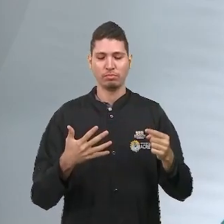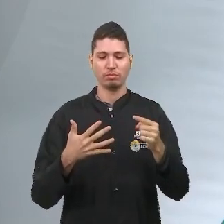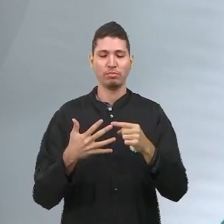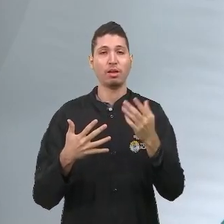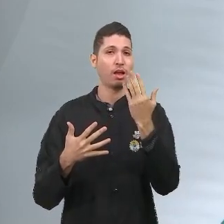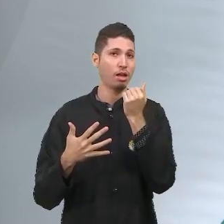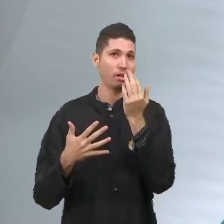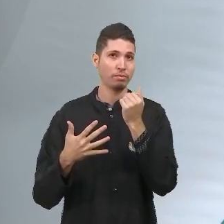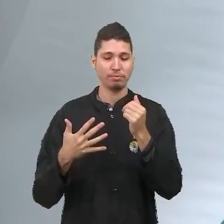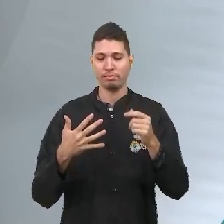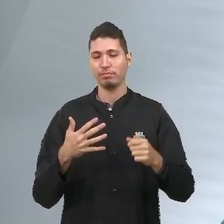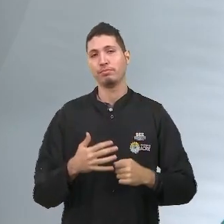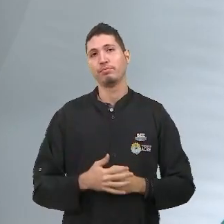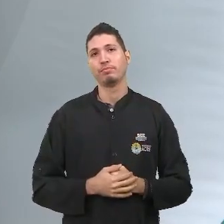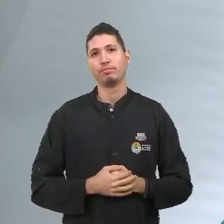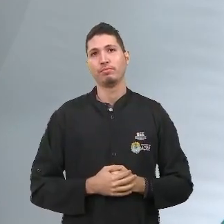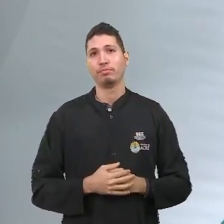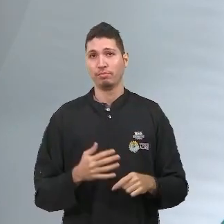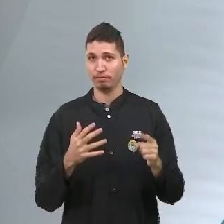alimentação,